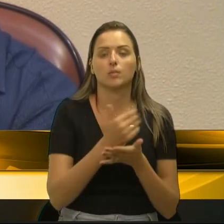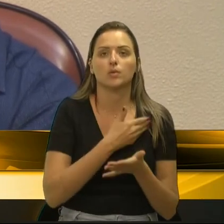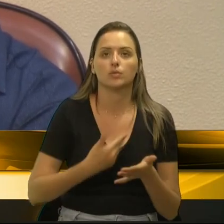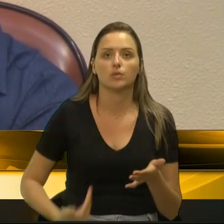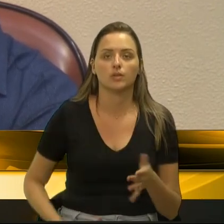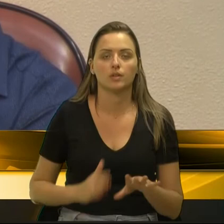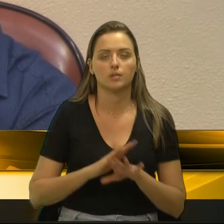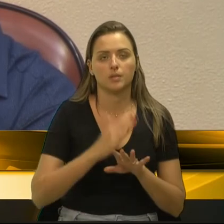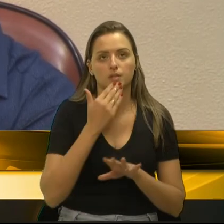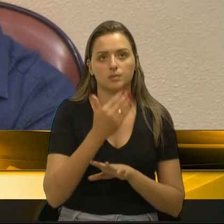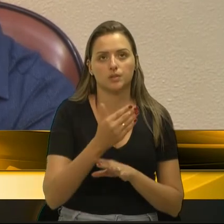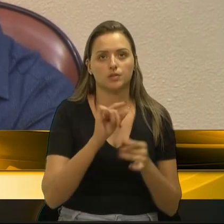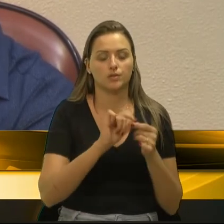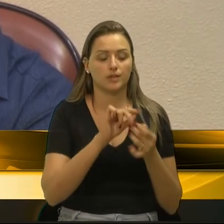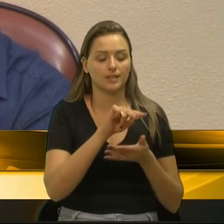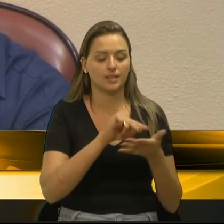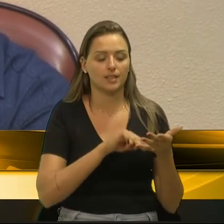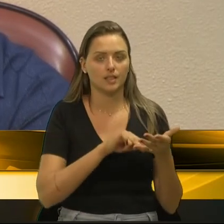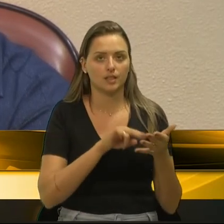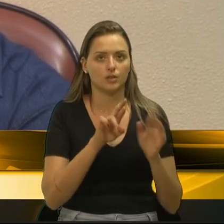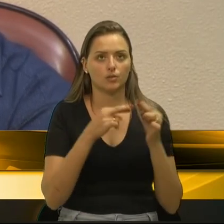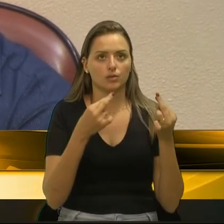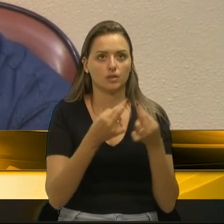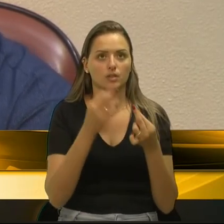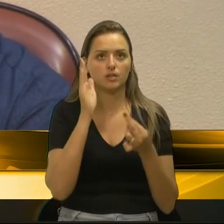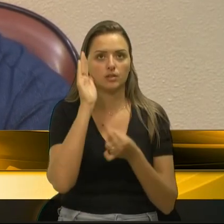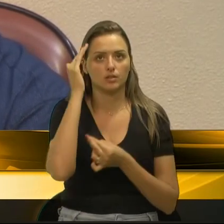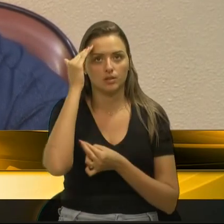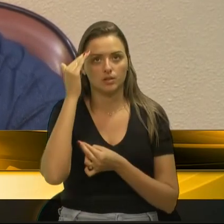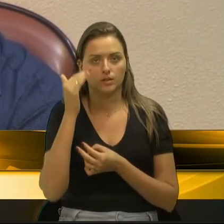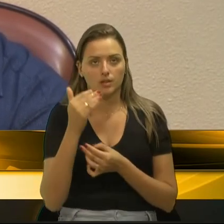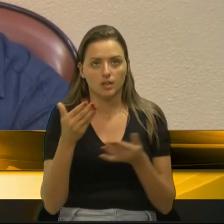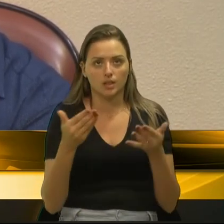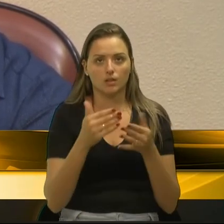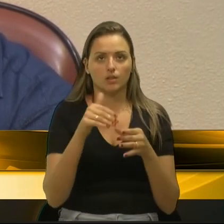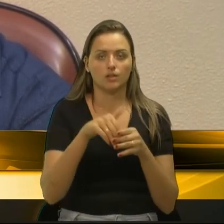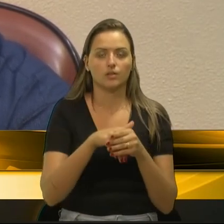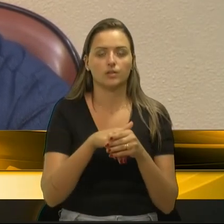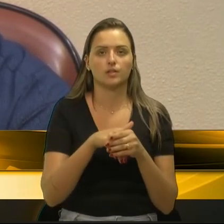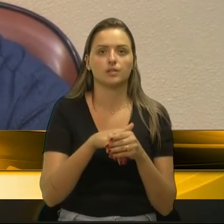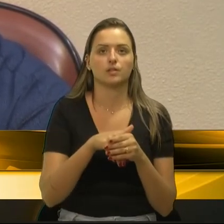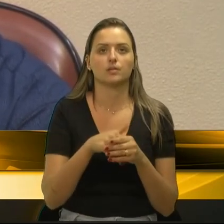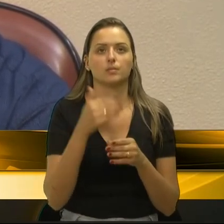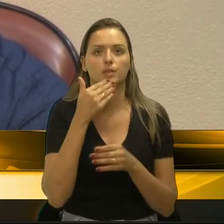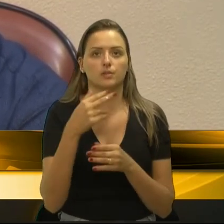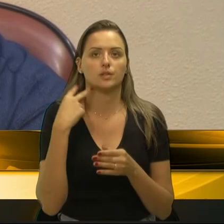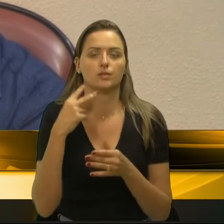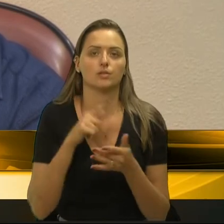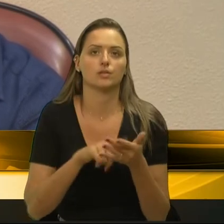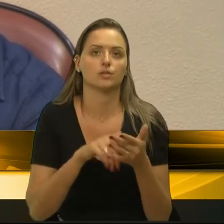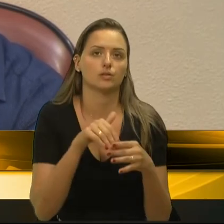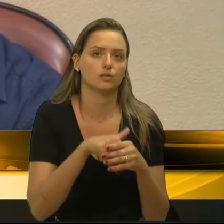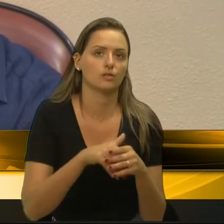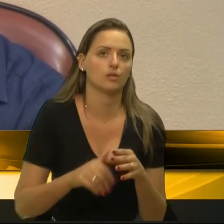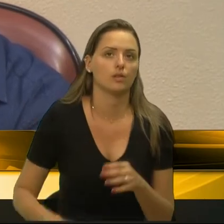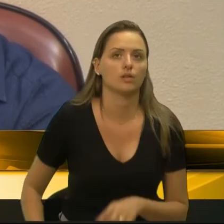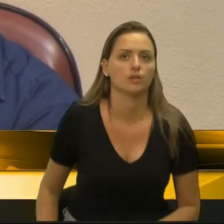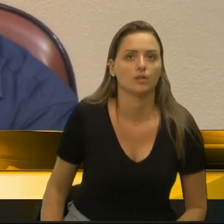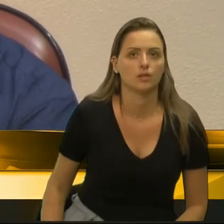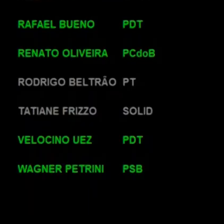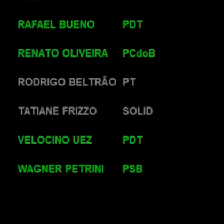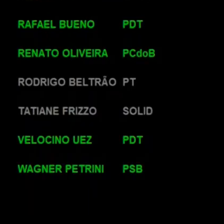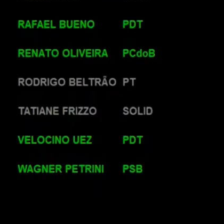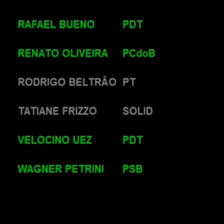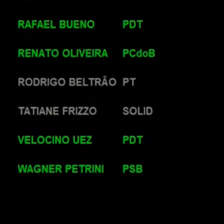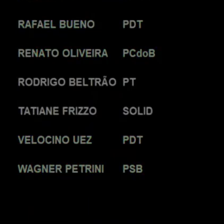outras providências. Relator, vereador Felipe Grêmio Maier. Em votação, solicito aos vereadores que registrem seus